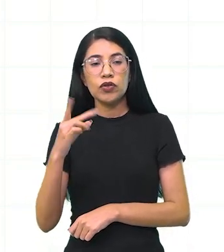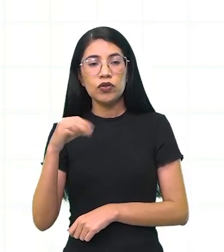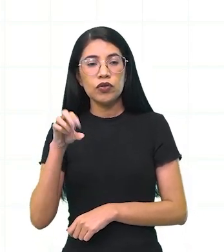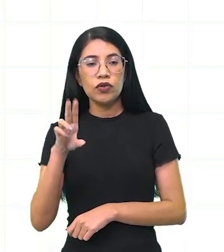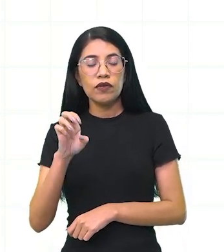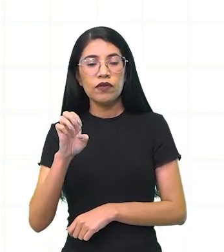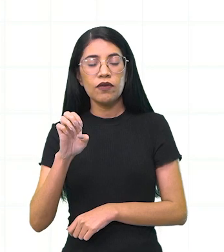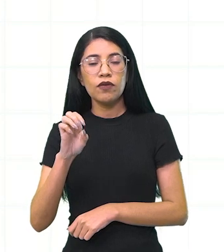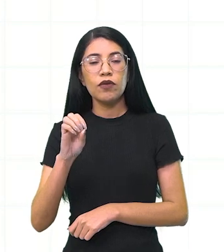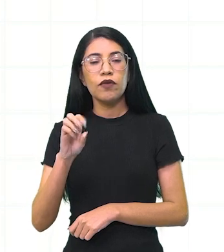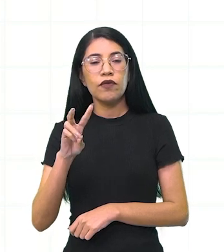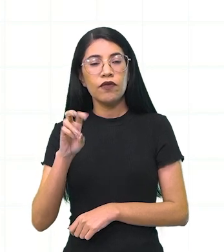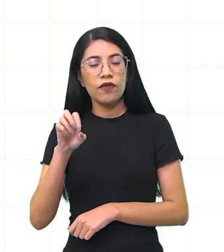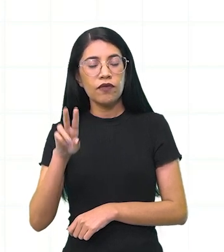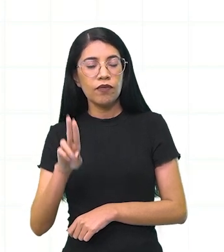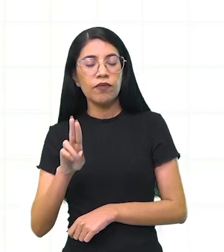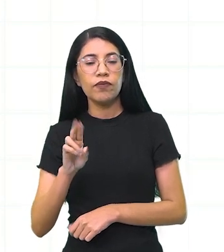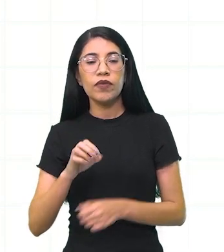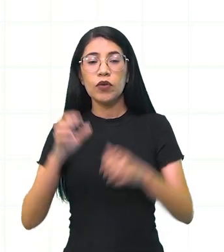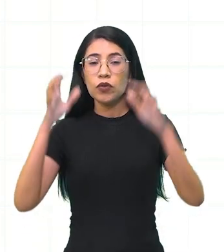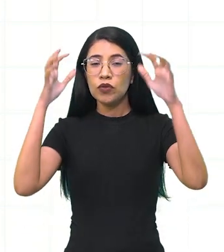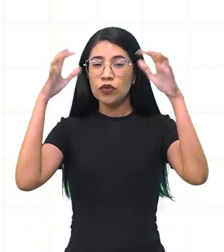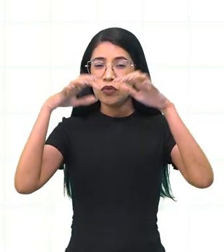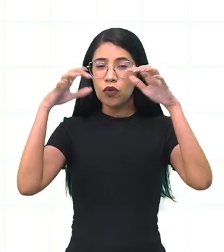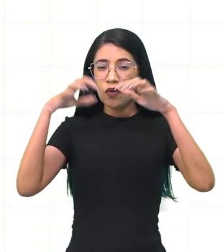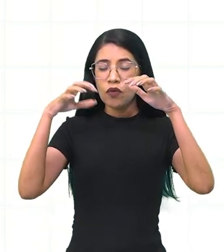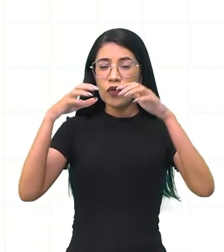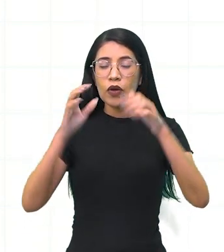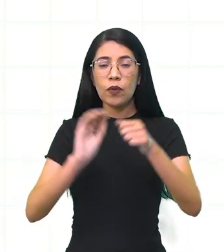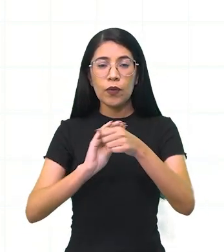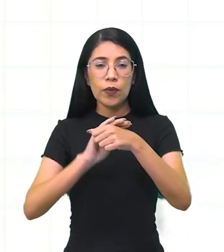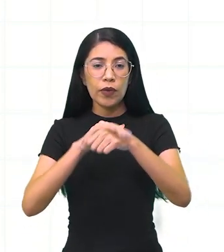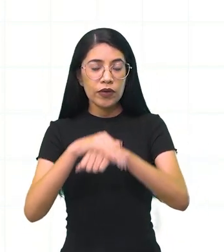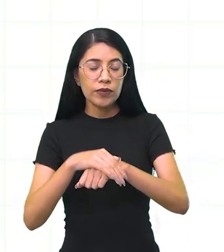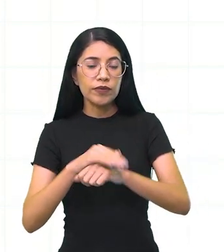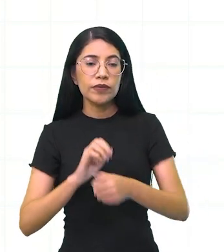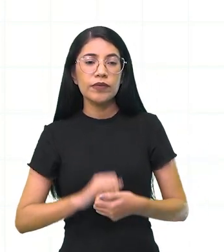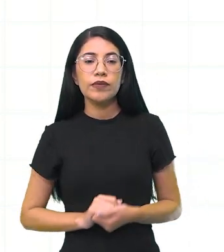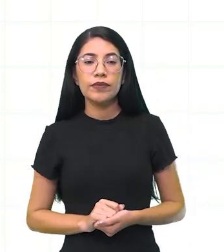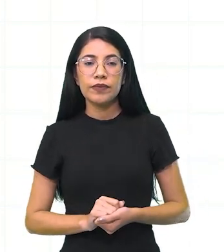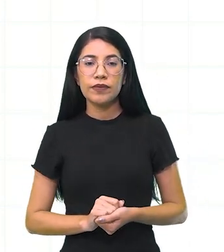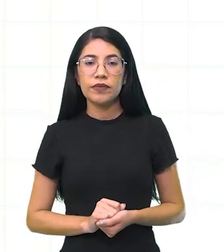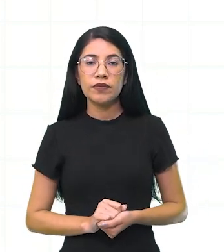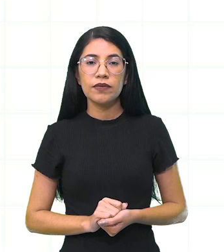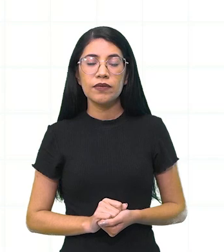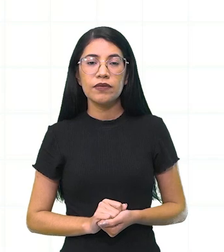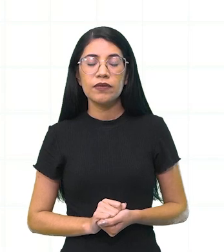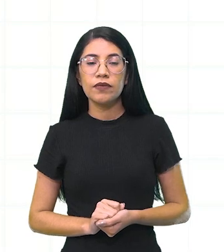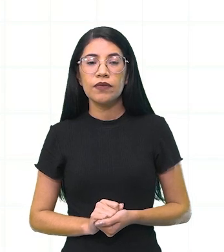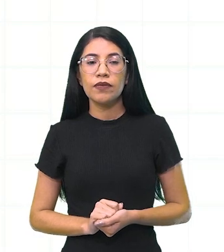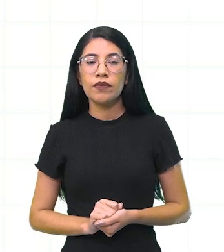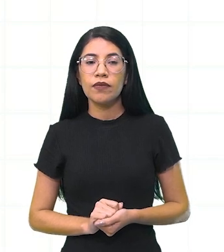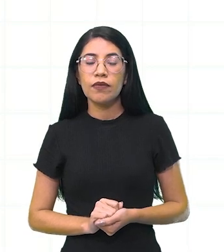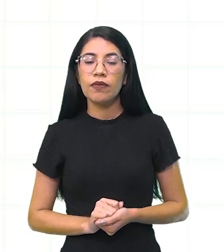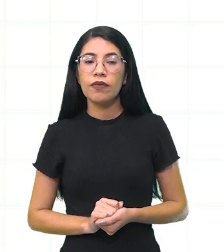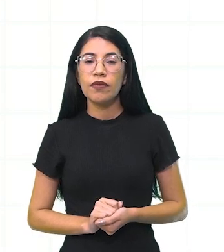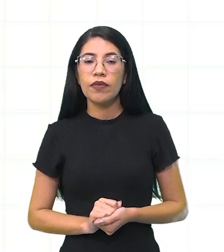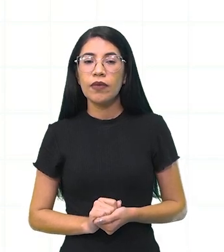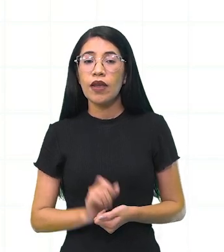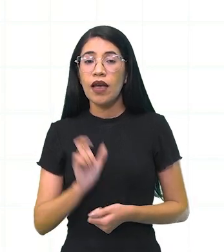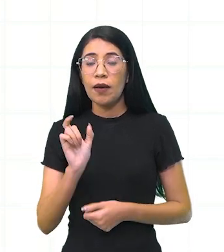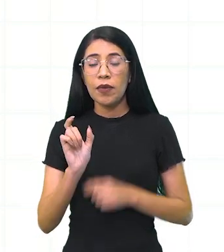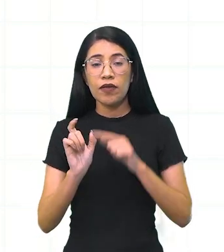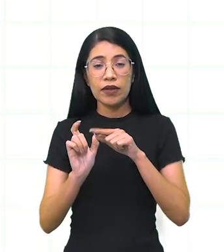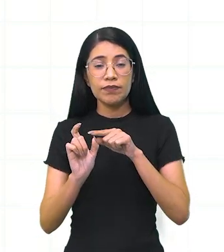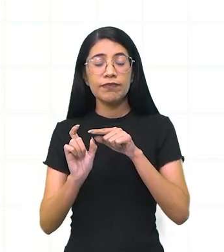fenômeno da natureza. Choveu muito esta noite, certo? A palavra que vem logo após o